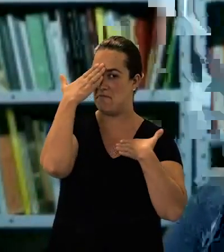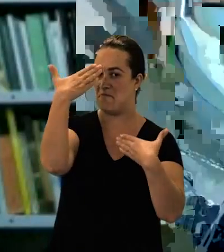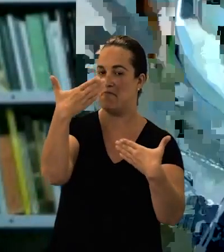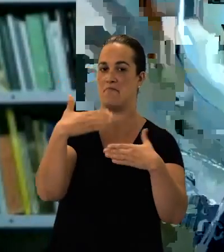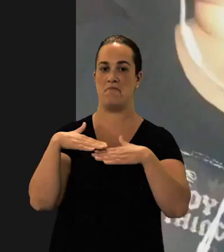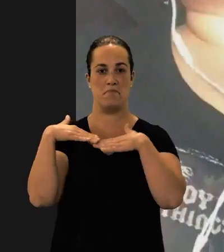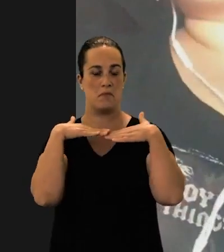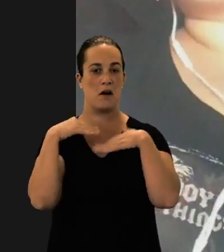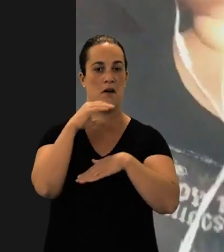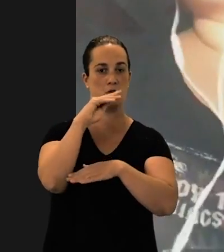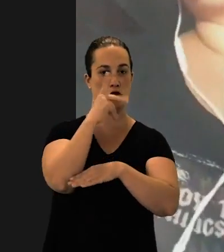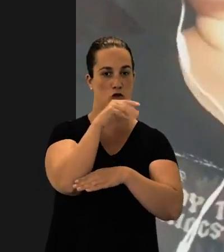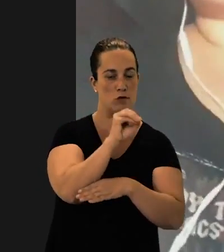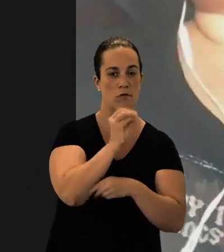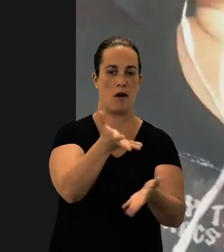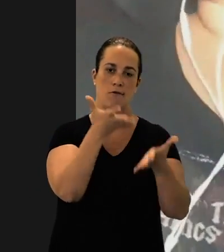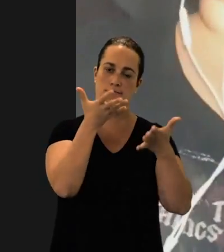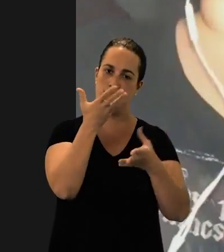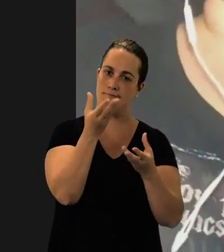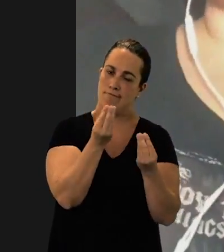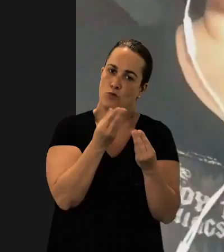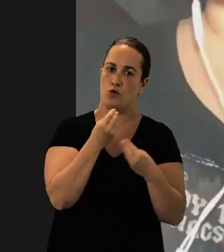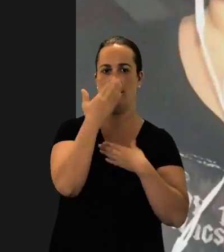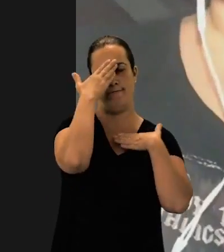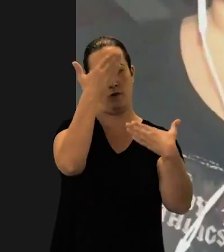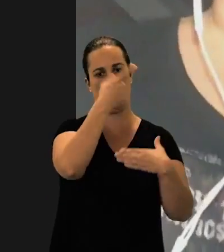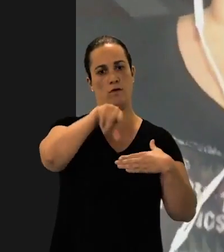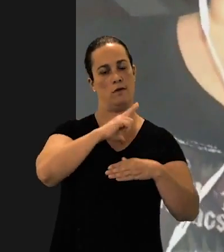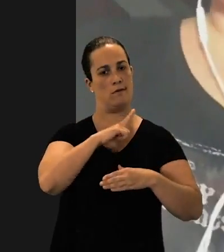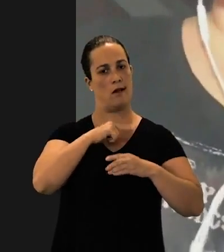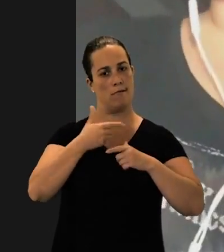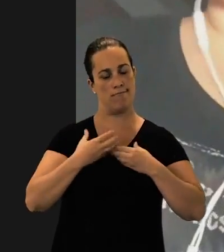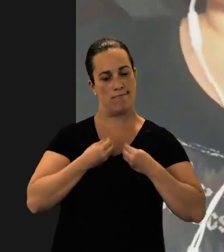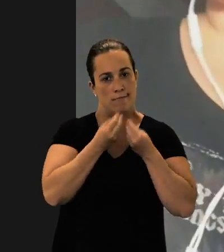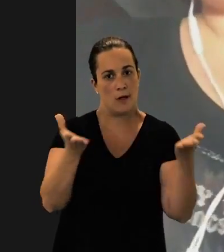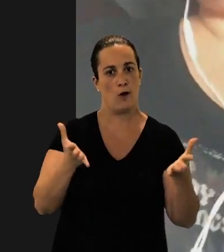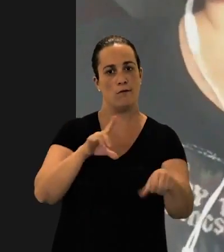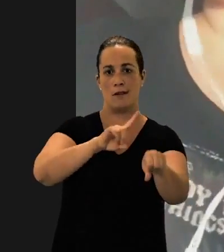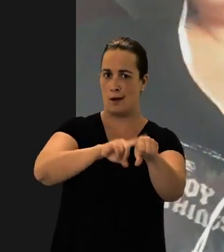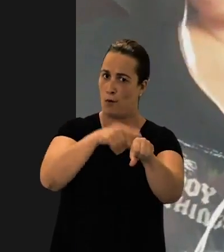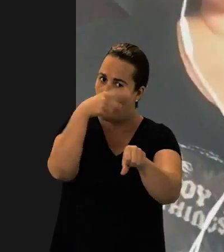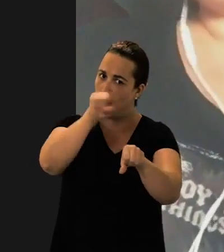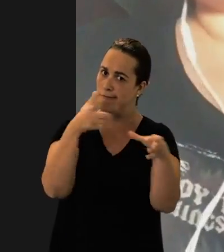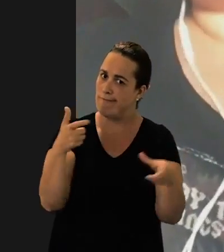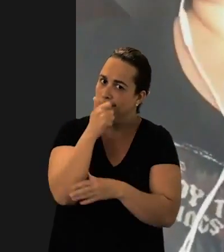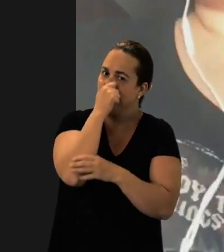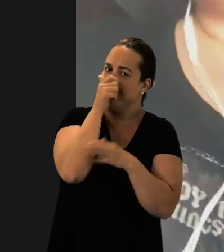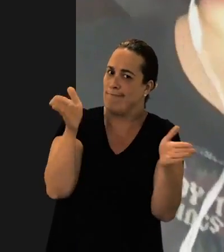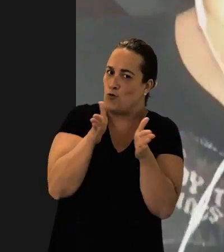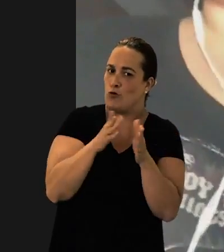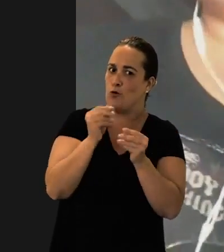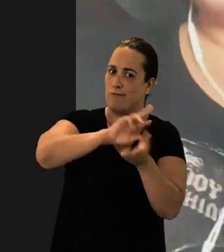Nossa, pessoal, muito obrigado. Ana, Chico, eu quero agradecer muito vocês terem concedido a gente o espaço e o tempo, que eu sei que o